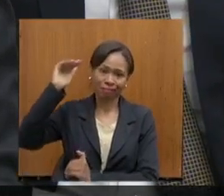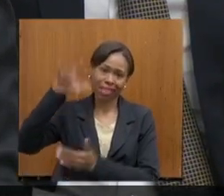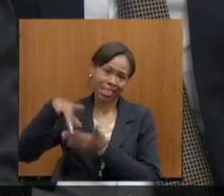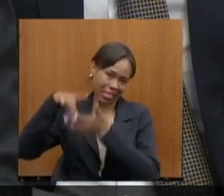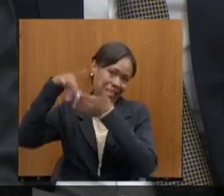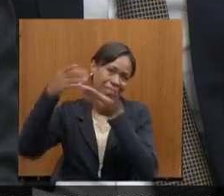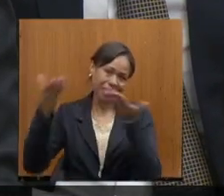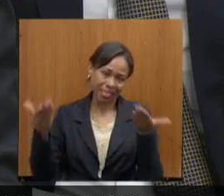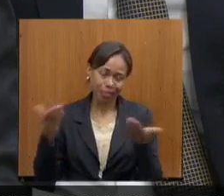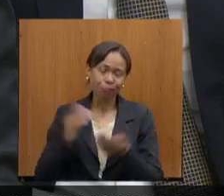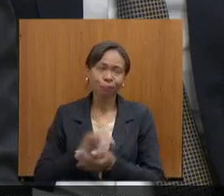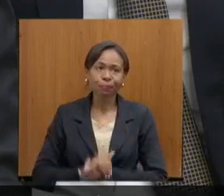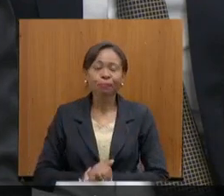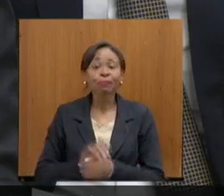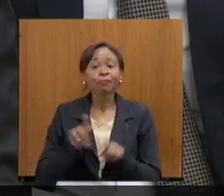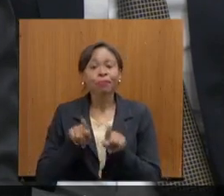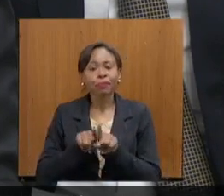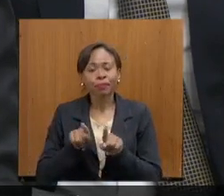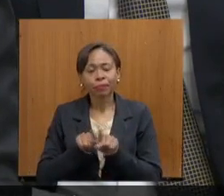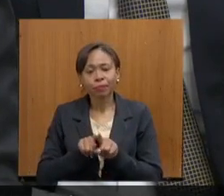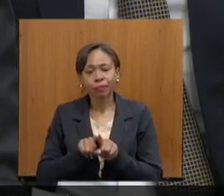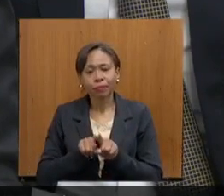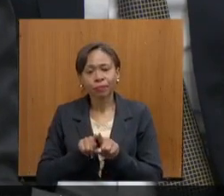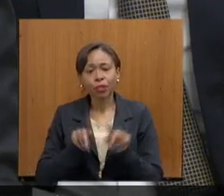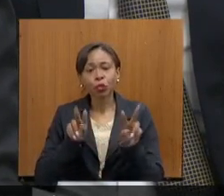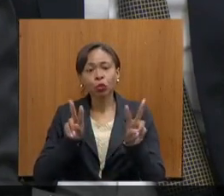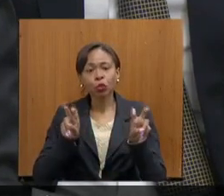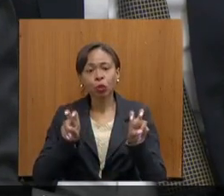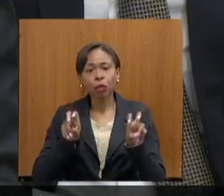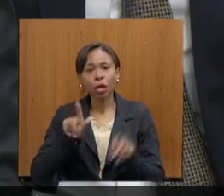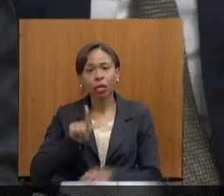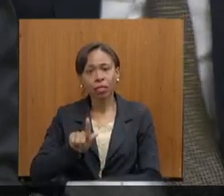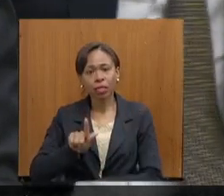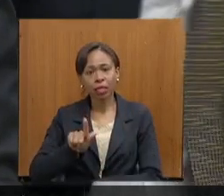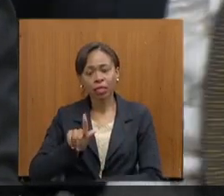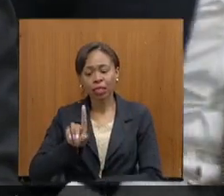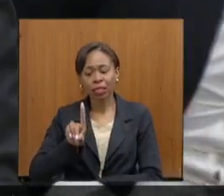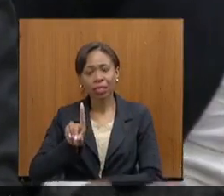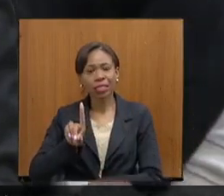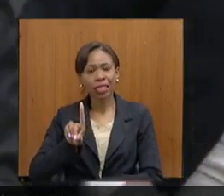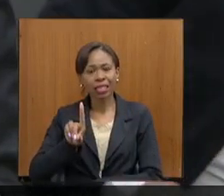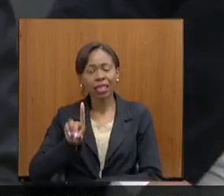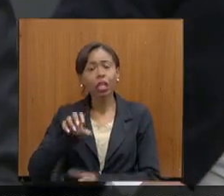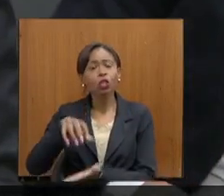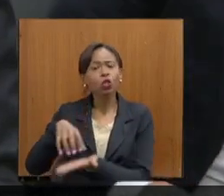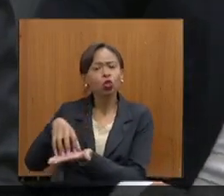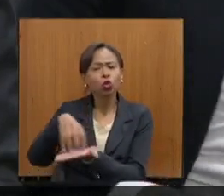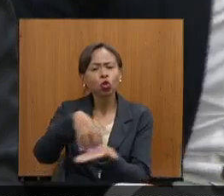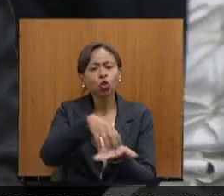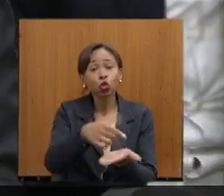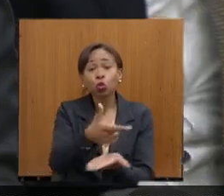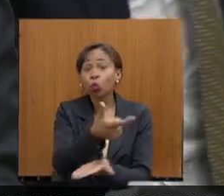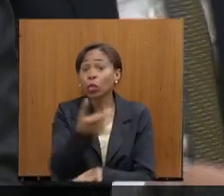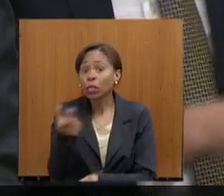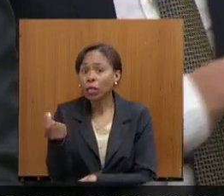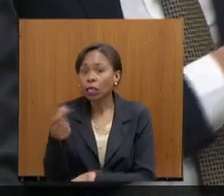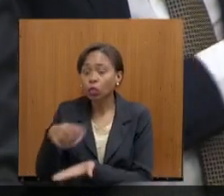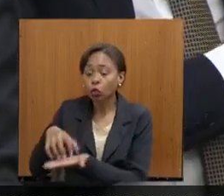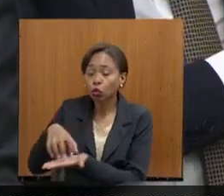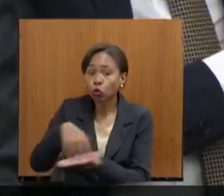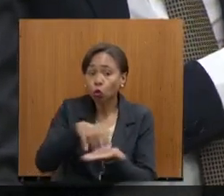também é a questão das da G10 também nem das subestações das 200 frustações